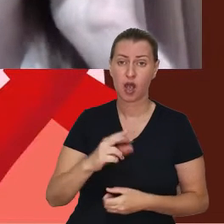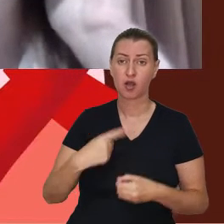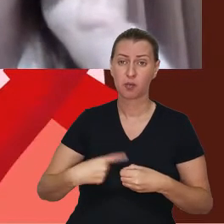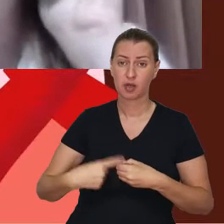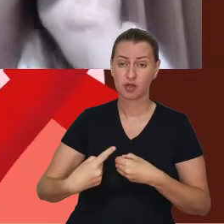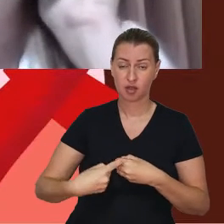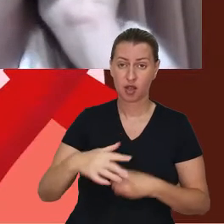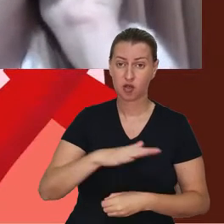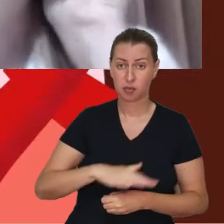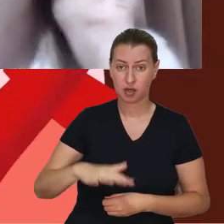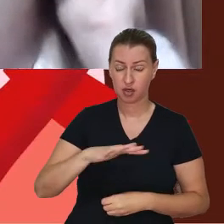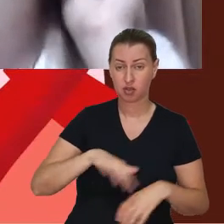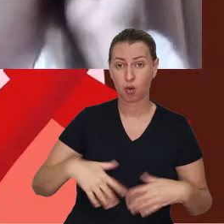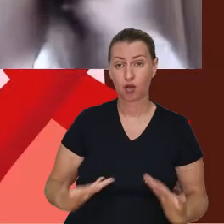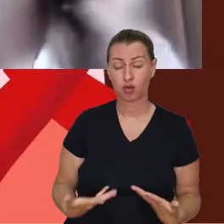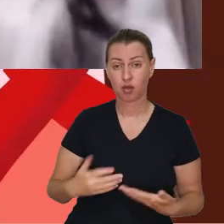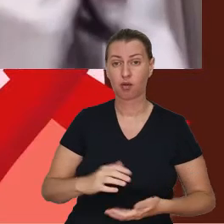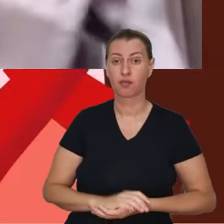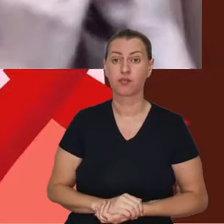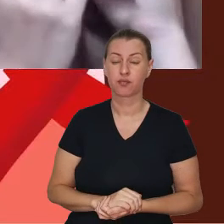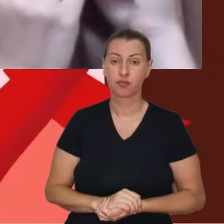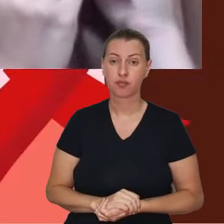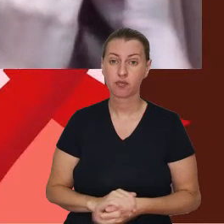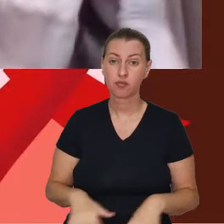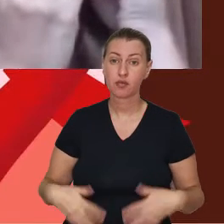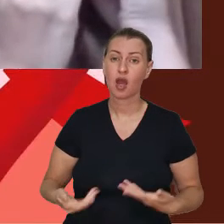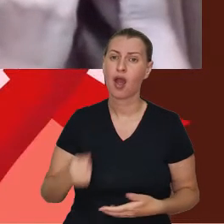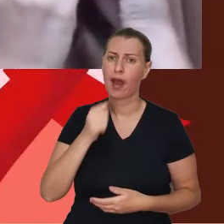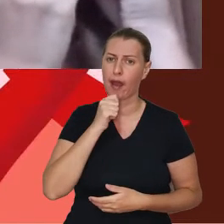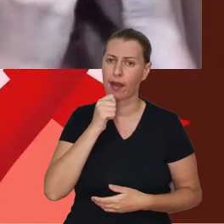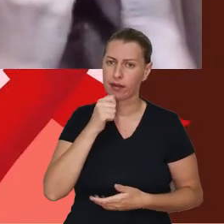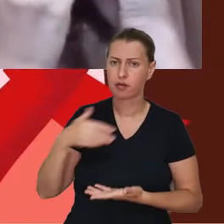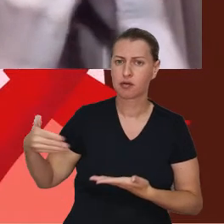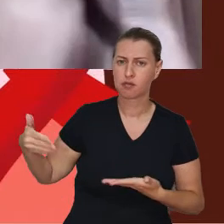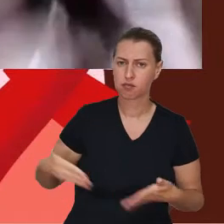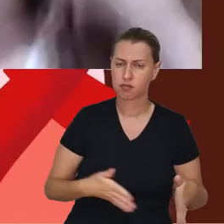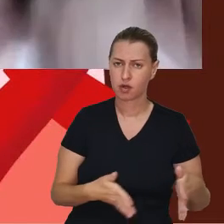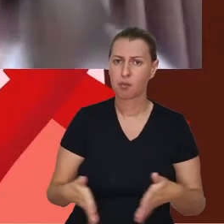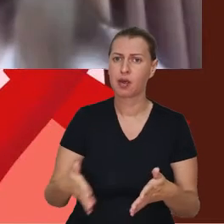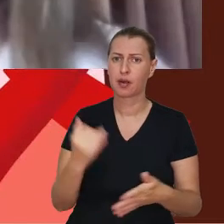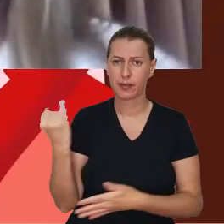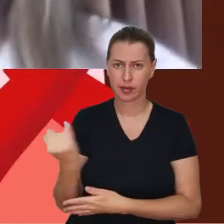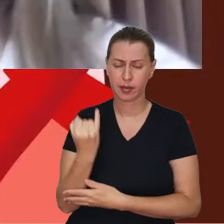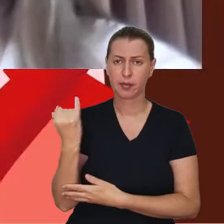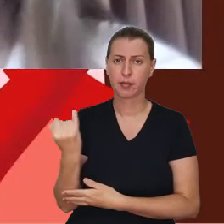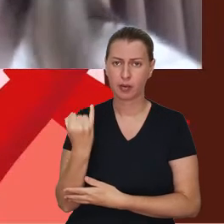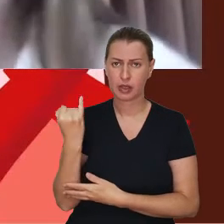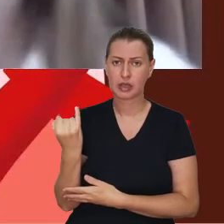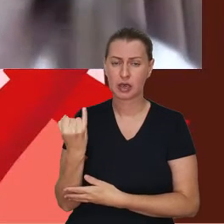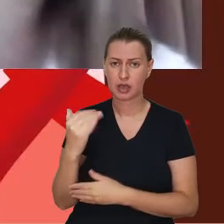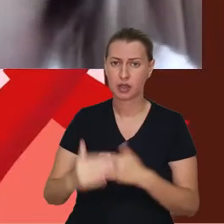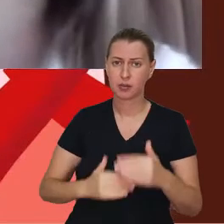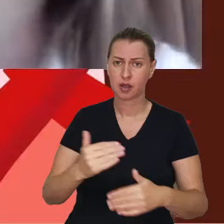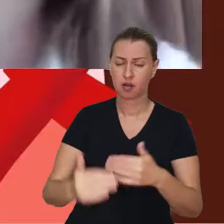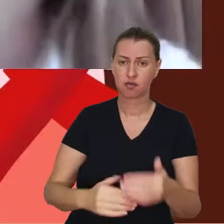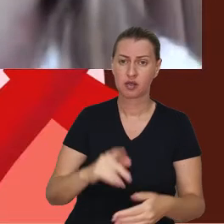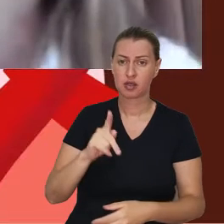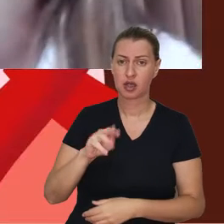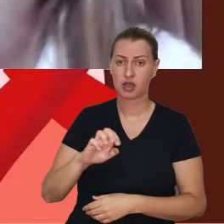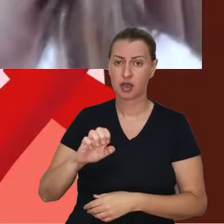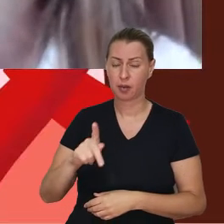município, para a região. Então, ainda a gente tem uma caminhada importante para avançar na